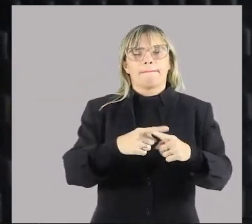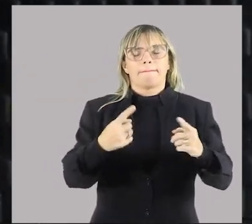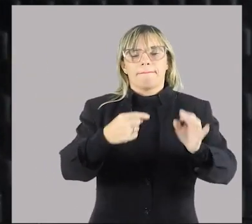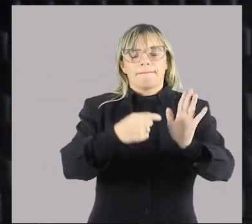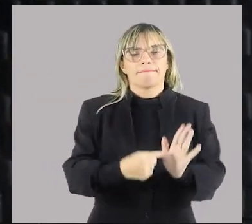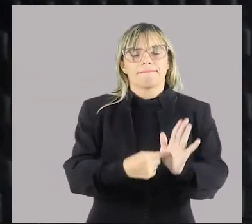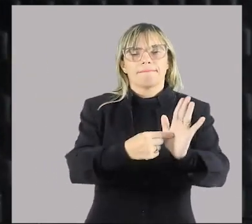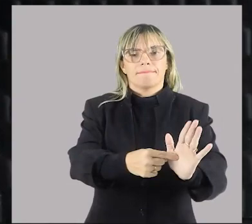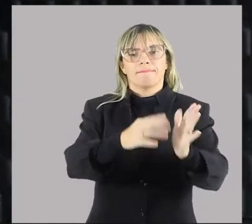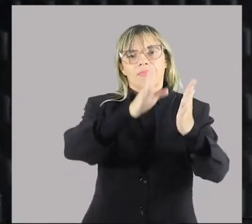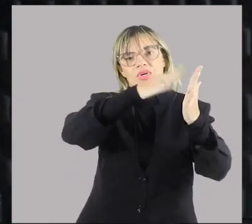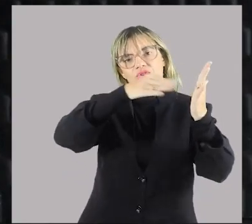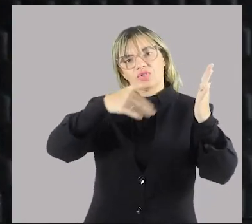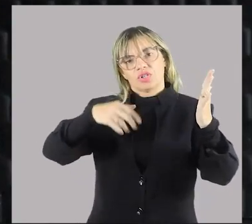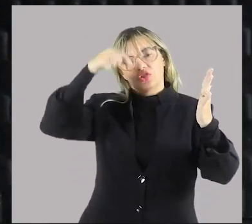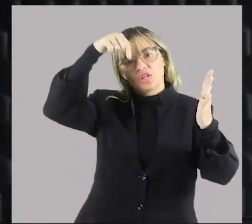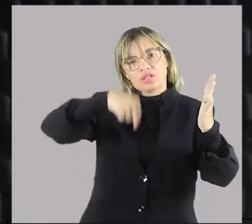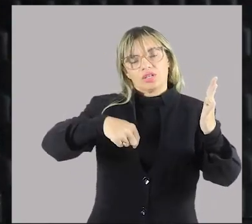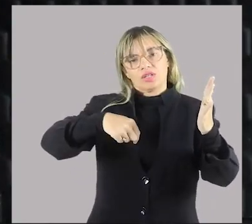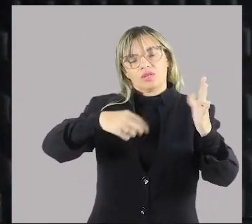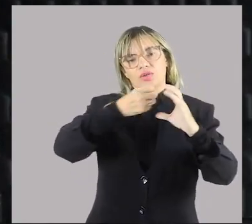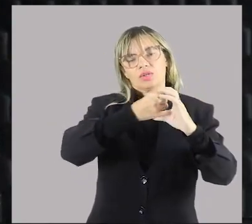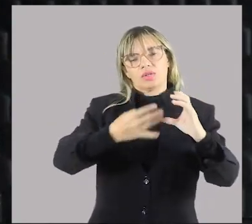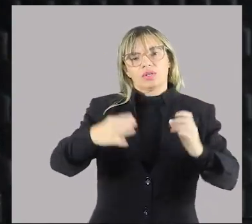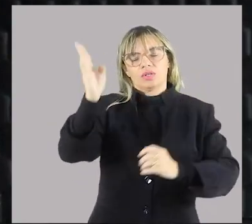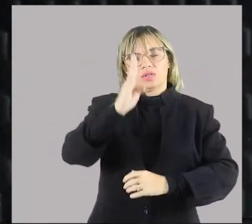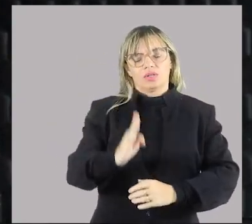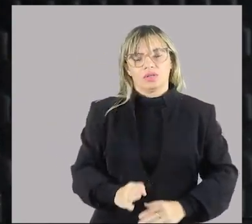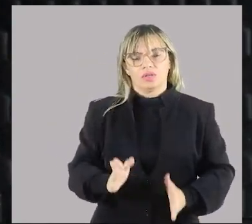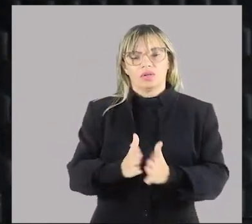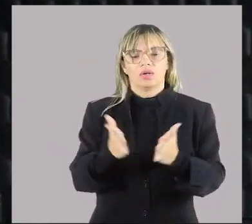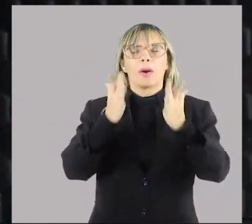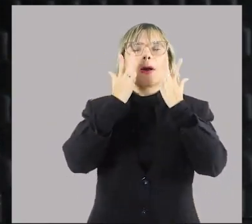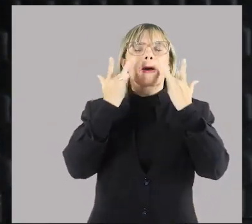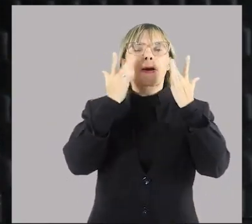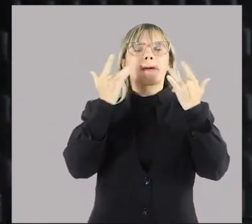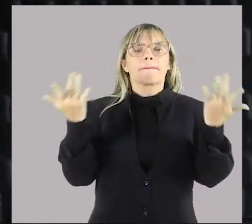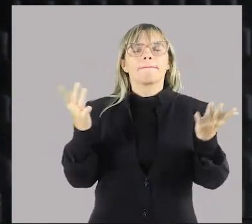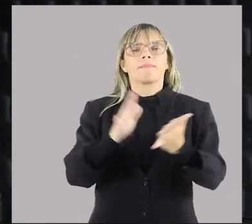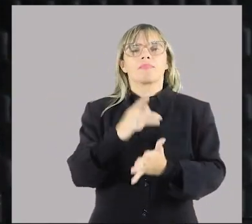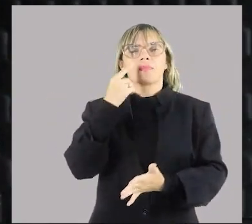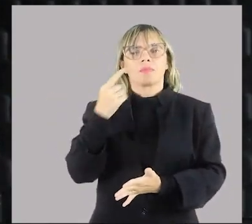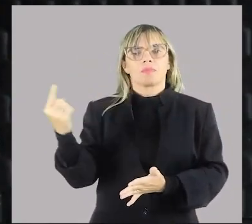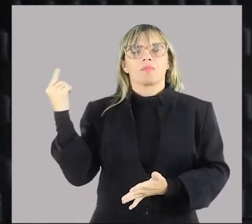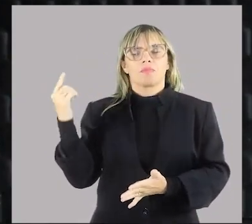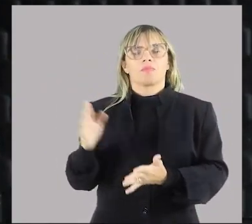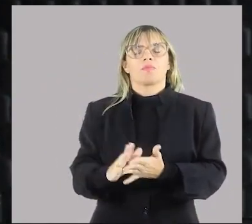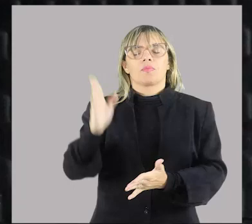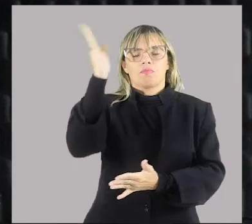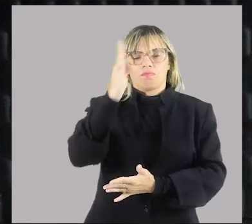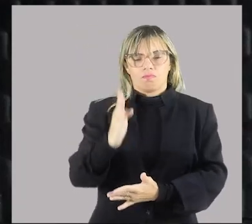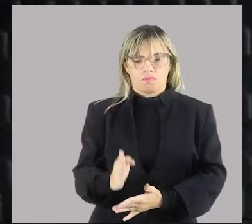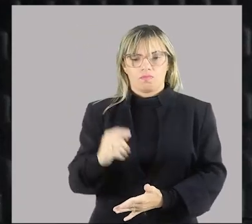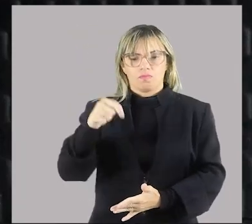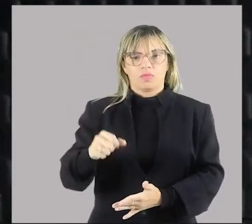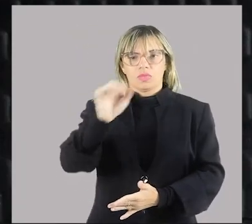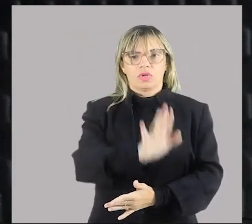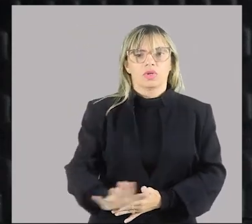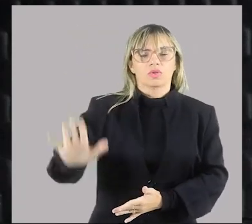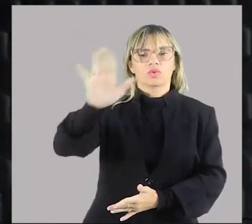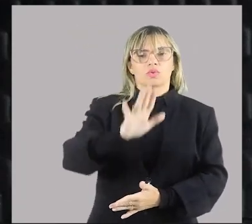uma estética nacional. Vai apresentar uma arte com uma estética brasileira, uma estética